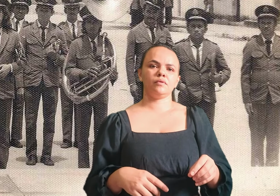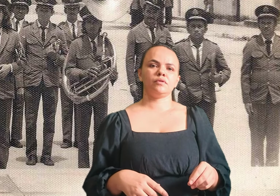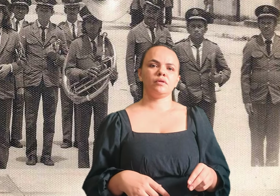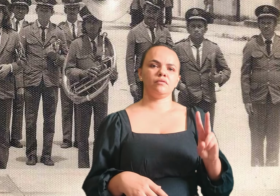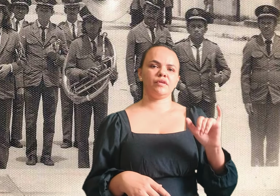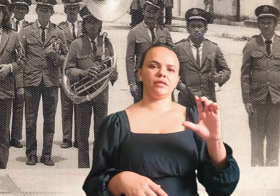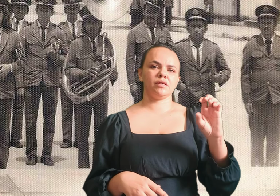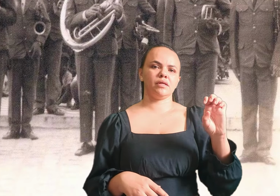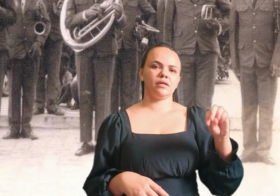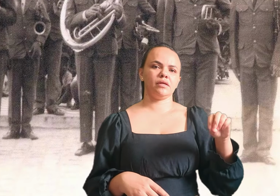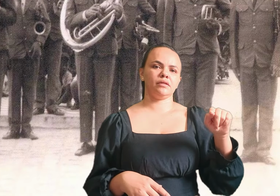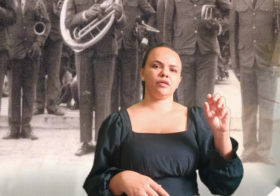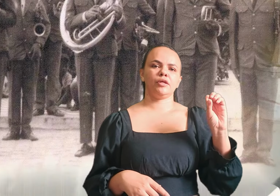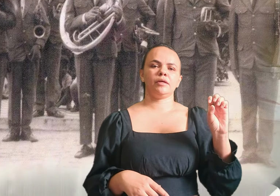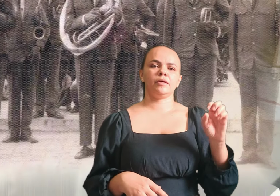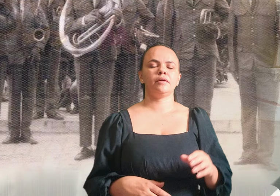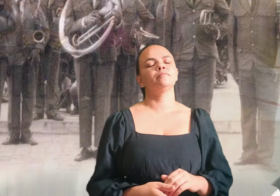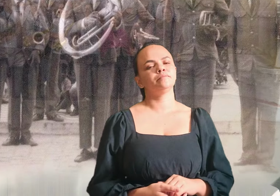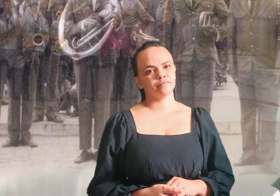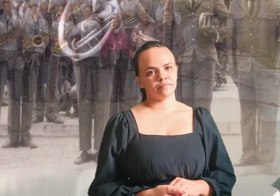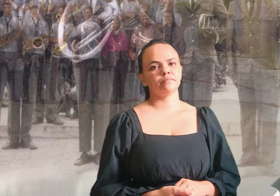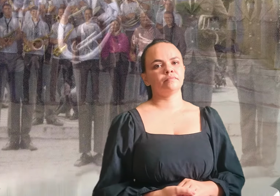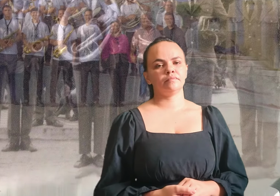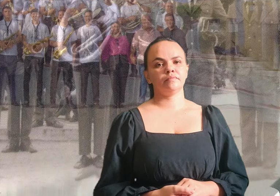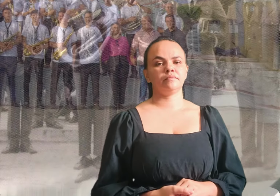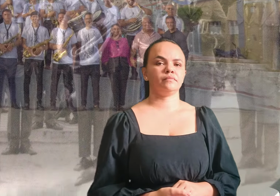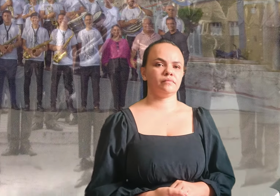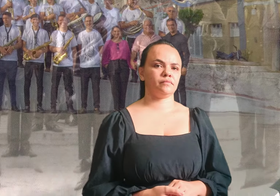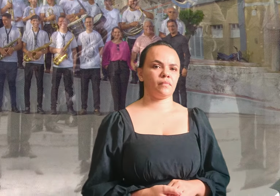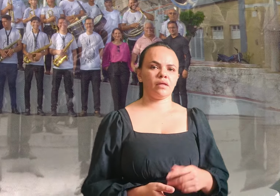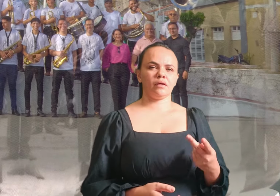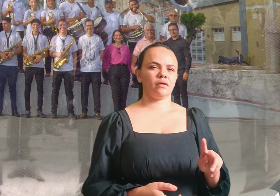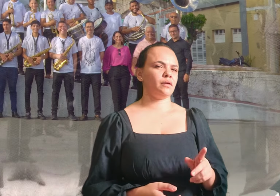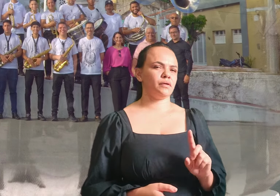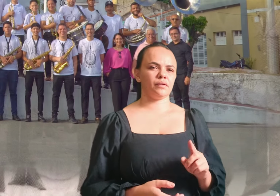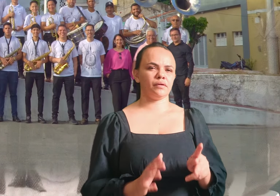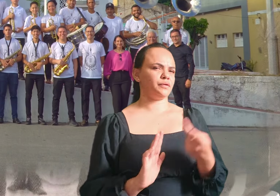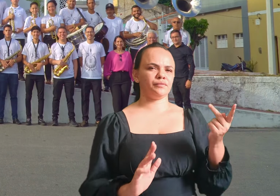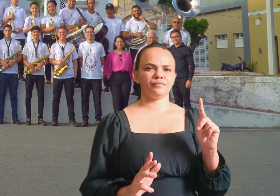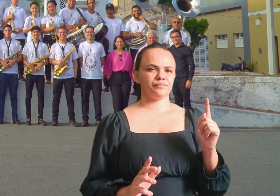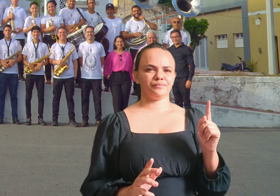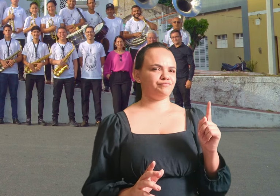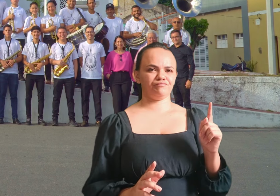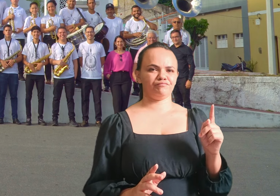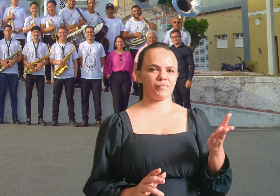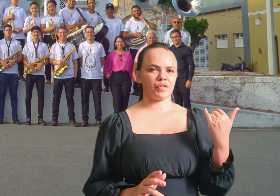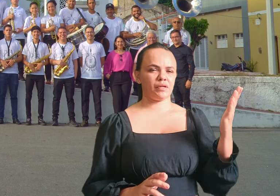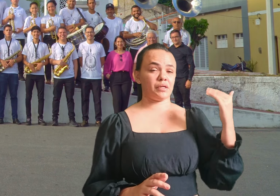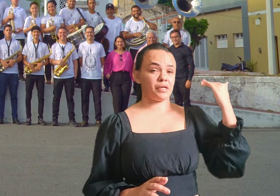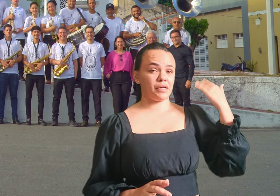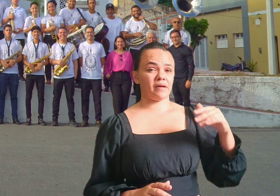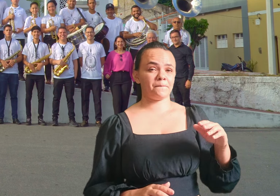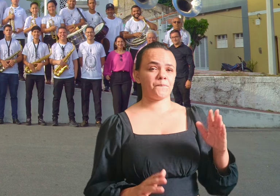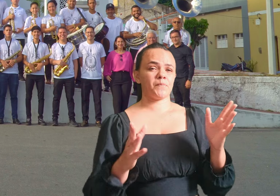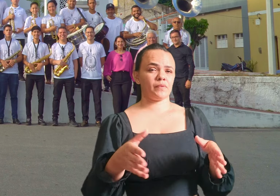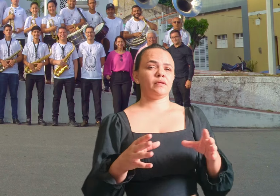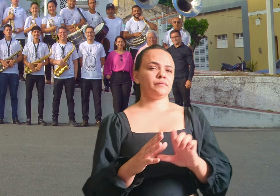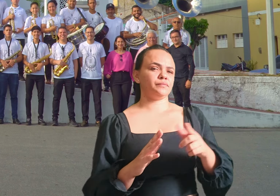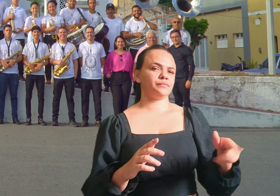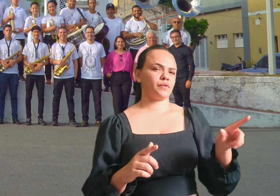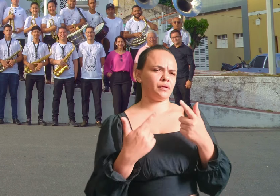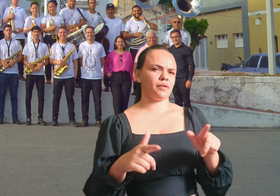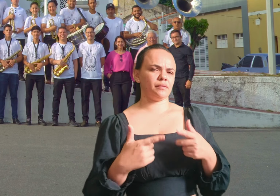Fernandes Lopes ela não foi a primeira banda de música de Luiz Gomes antes da banda de música Dr